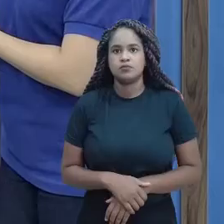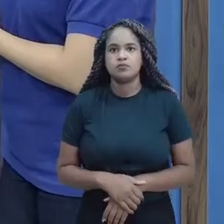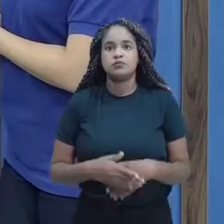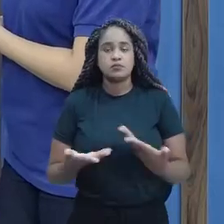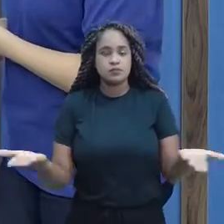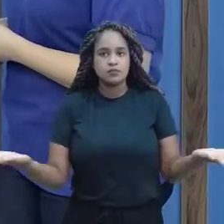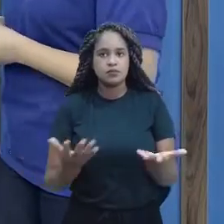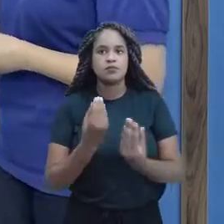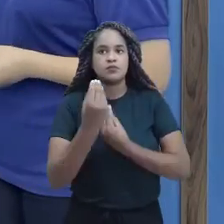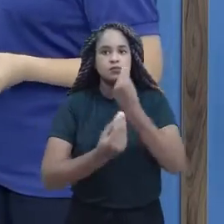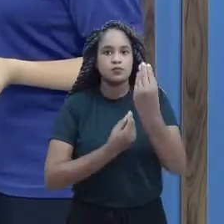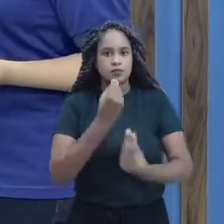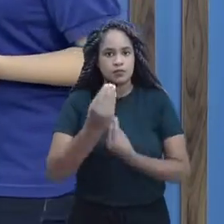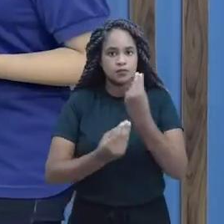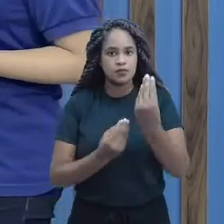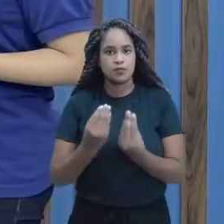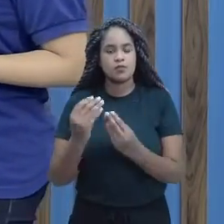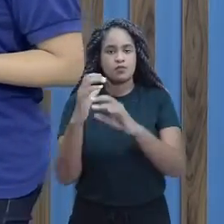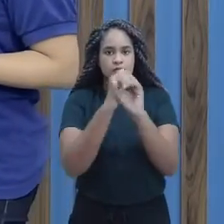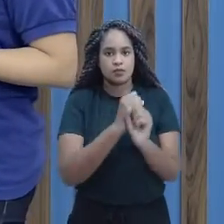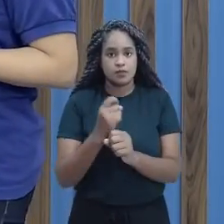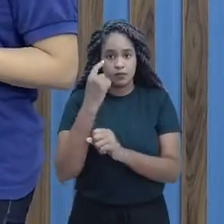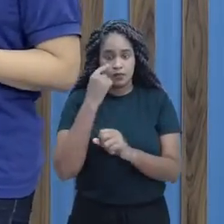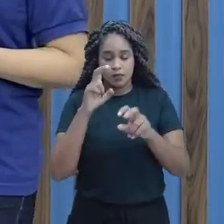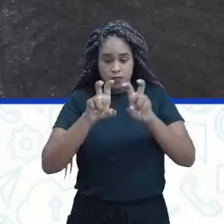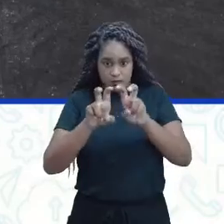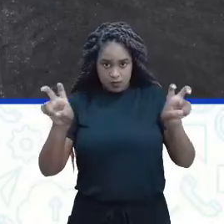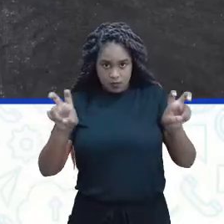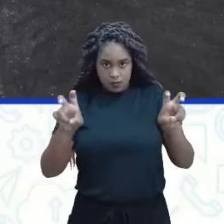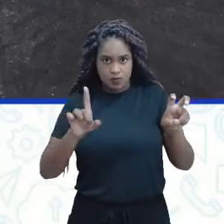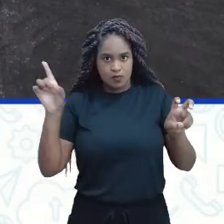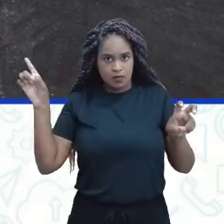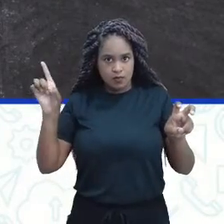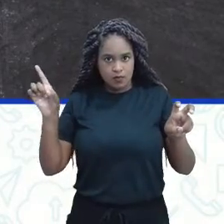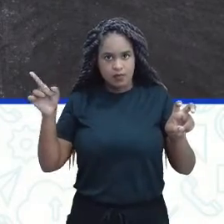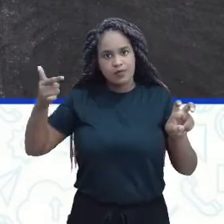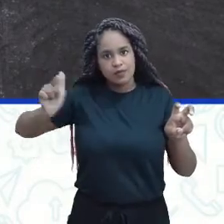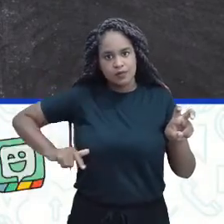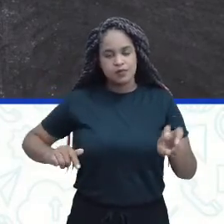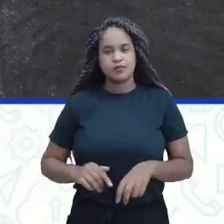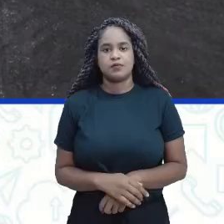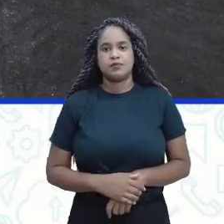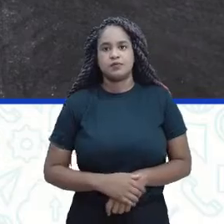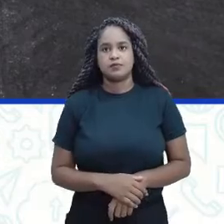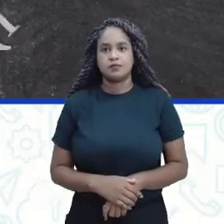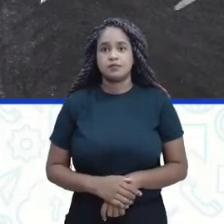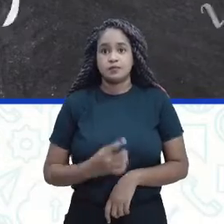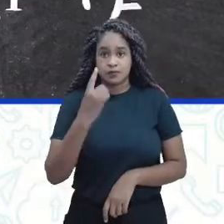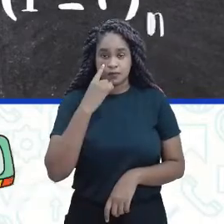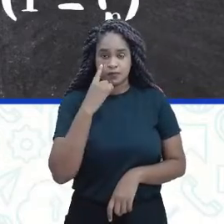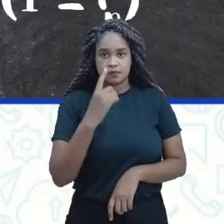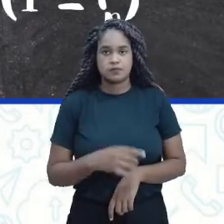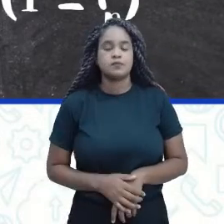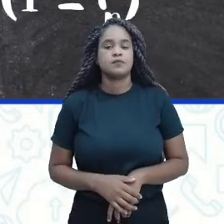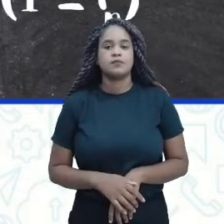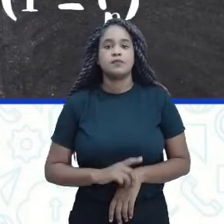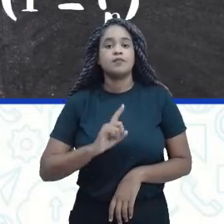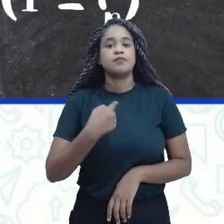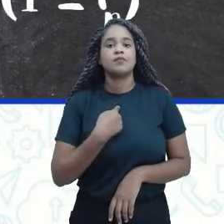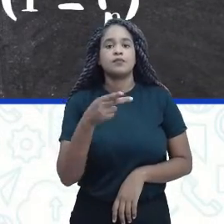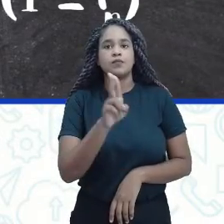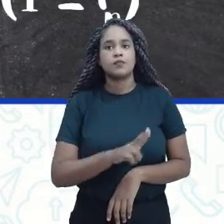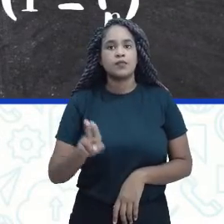olhar aqui como é que ficou essa construção. Olha aí a estrutura da fórmula mais uma vez para você. E aí, de acordo com o nosso problema, né, a gente